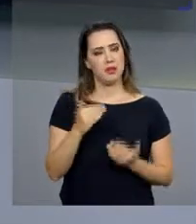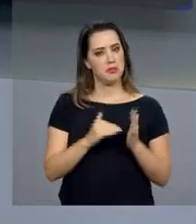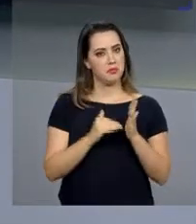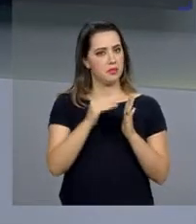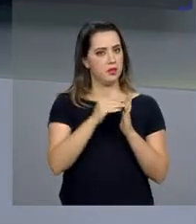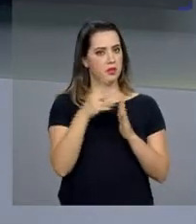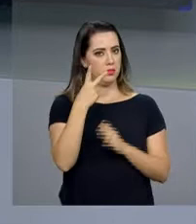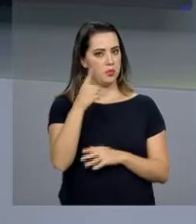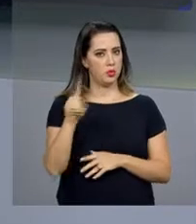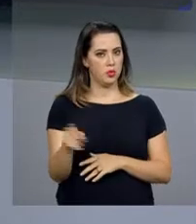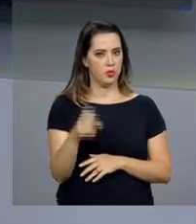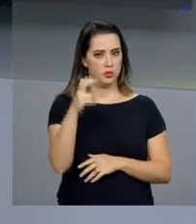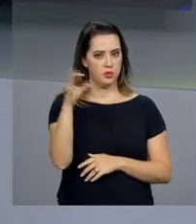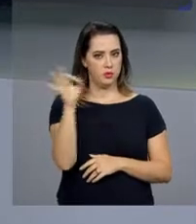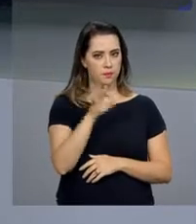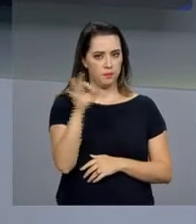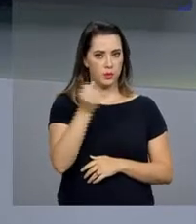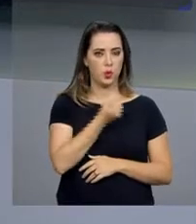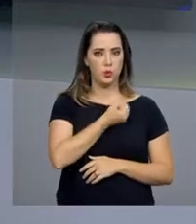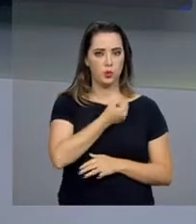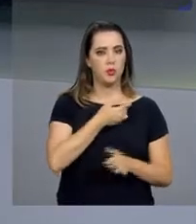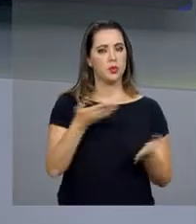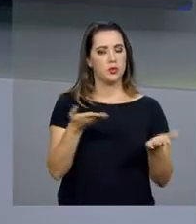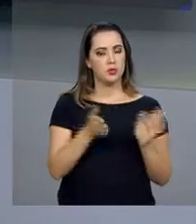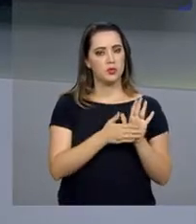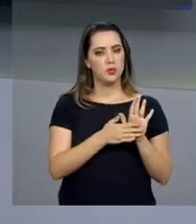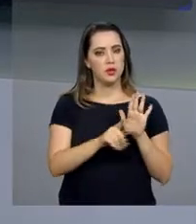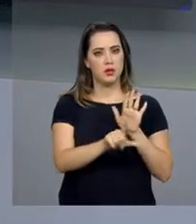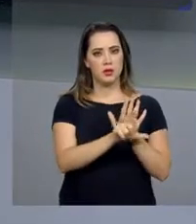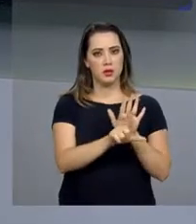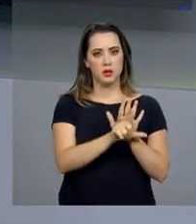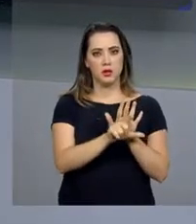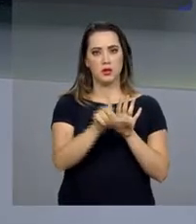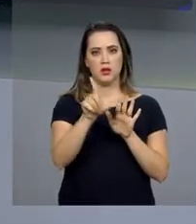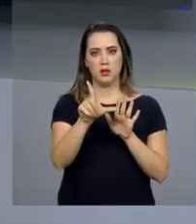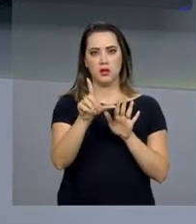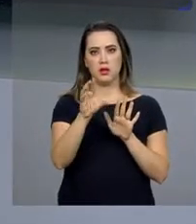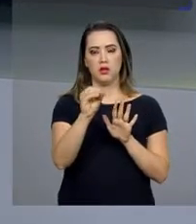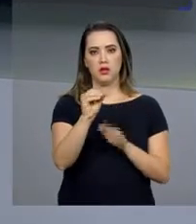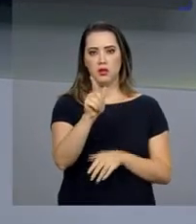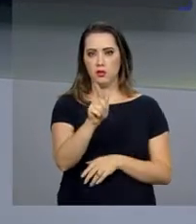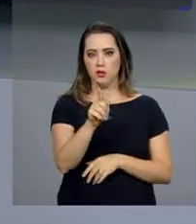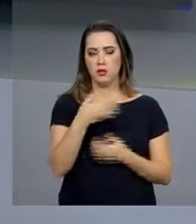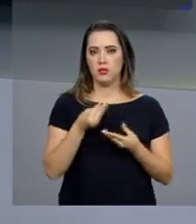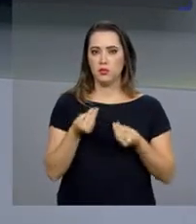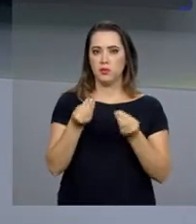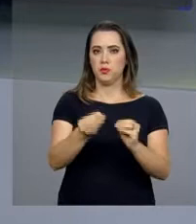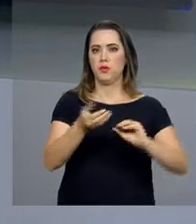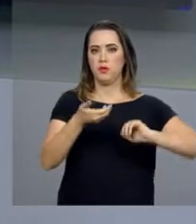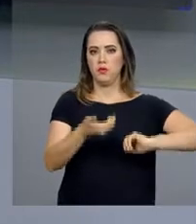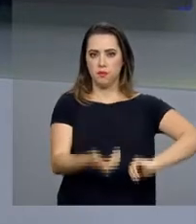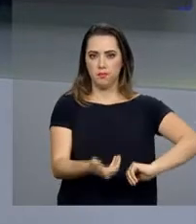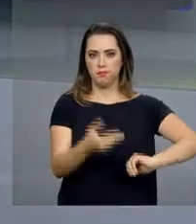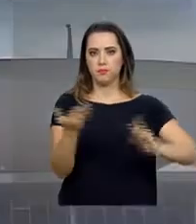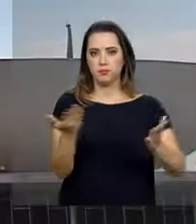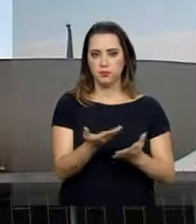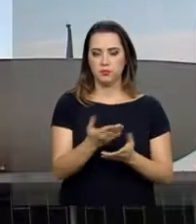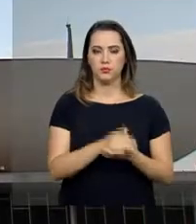esses e outros números estão na lei do orçamento geral enviada hoje pelo governo ao congresso nacional